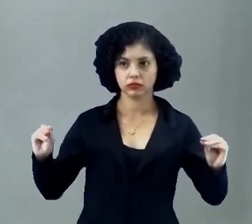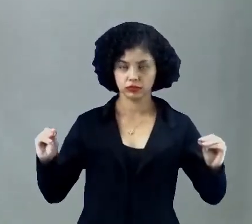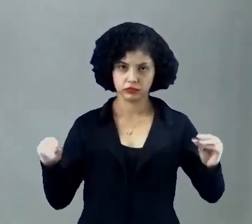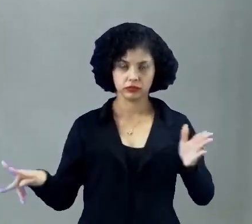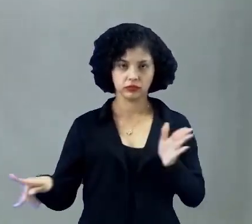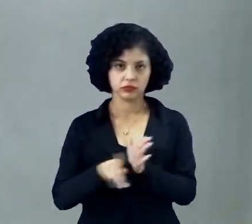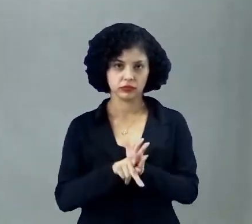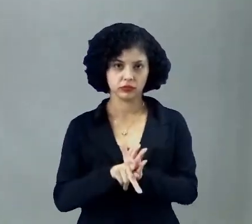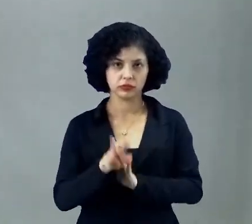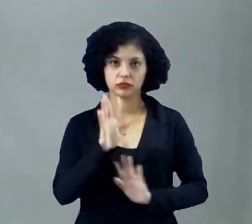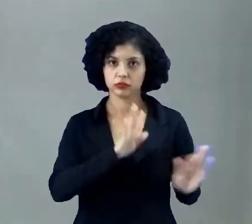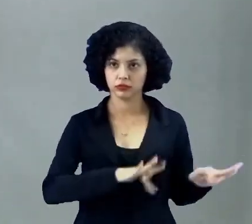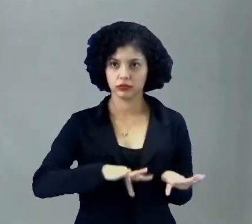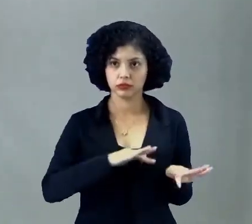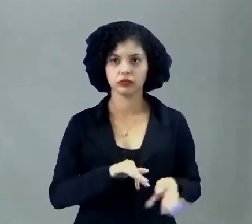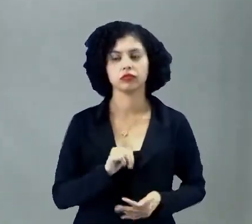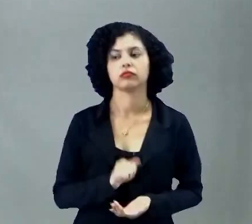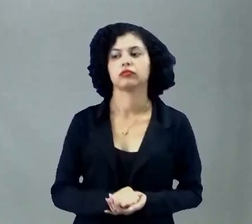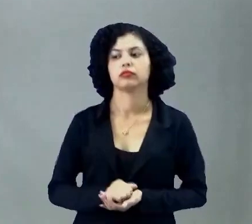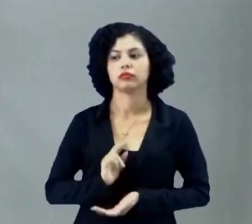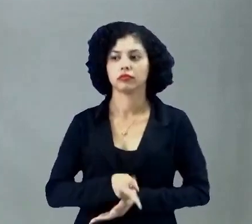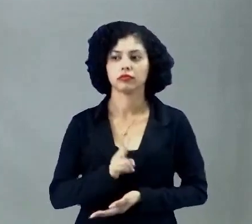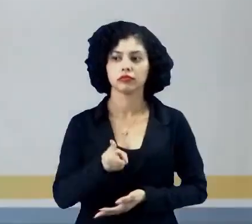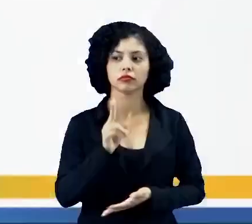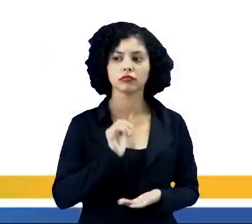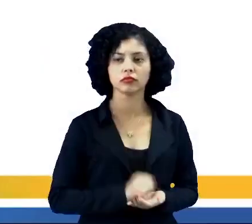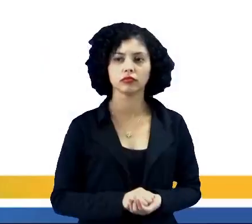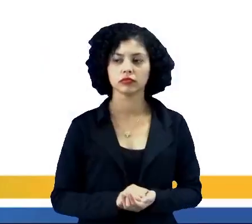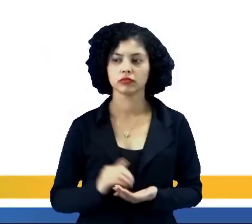das propriedades feudais. Mas vamos dar